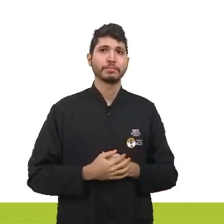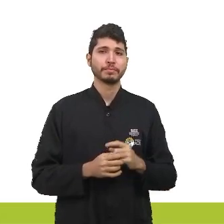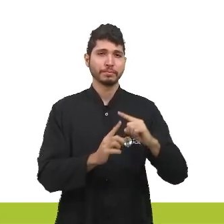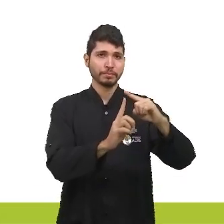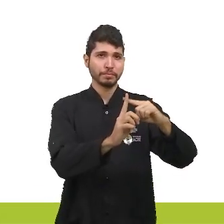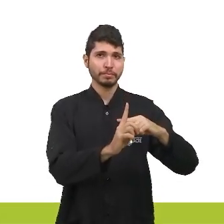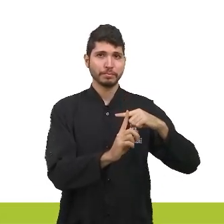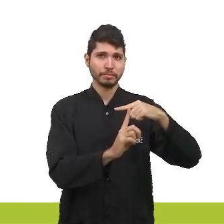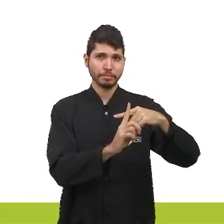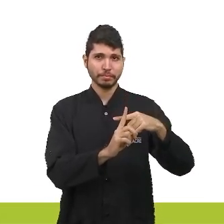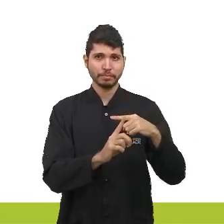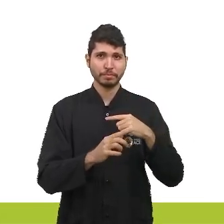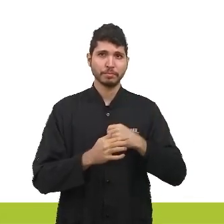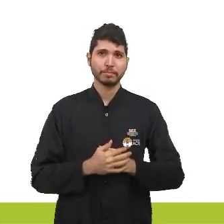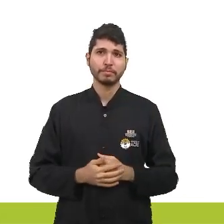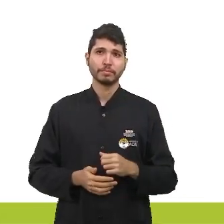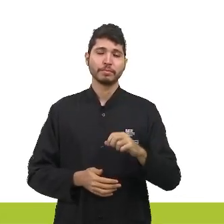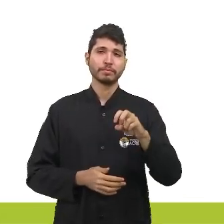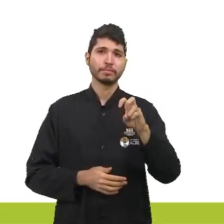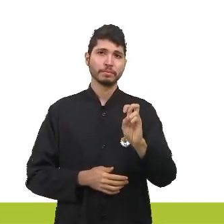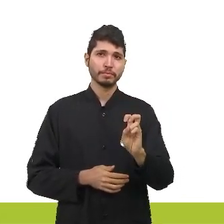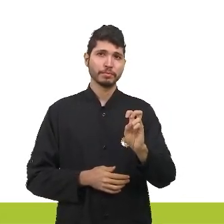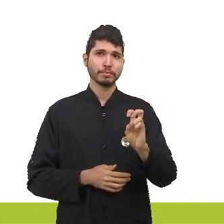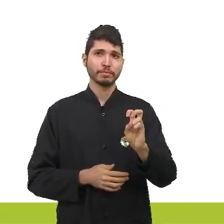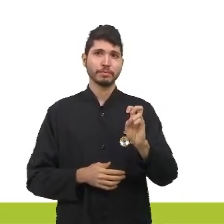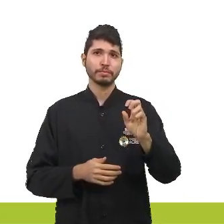mais 5F5